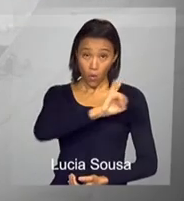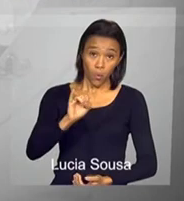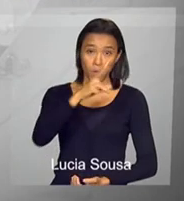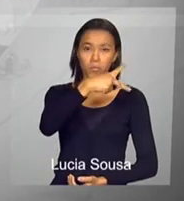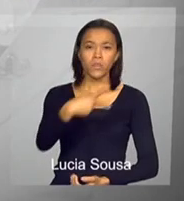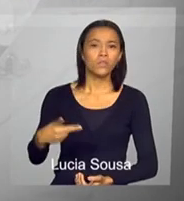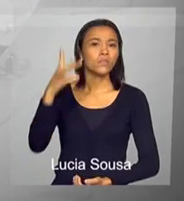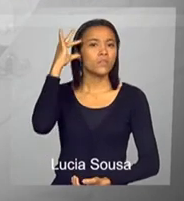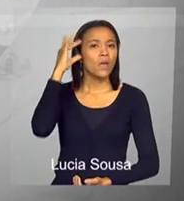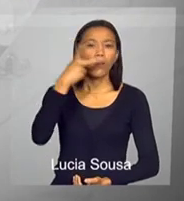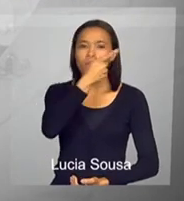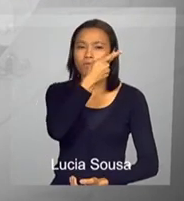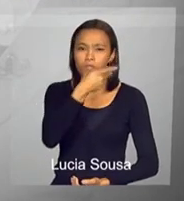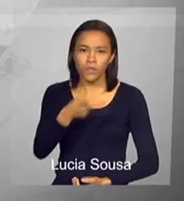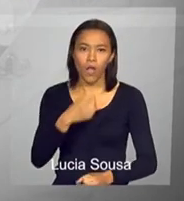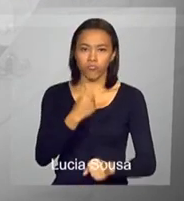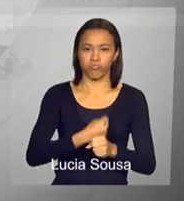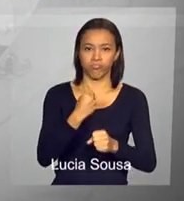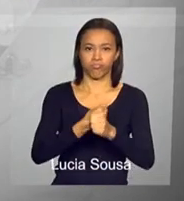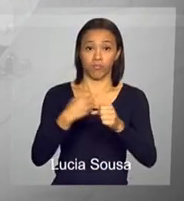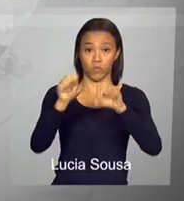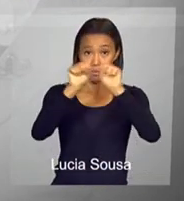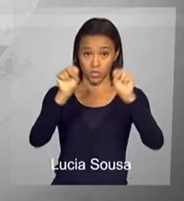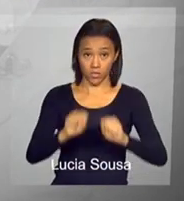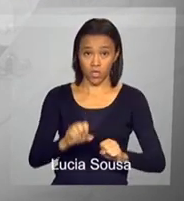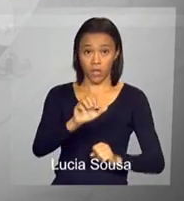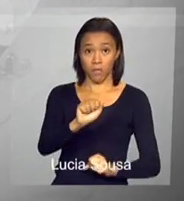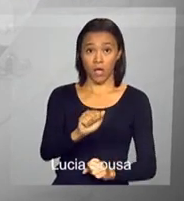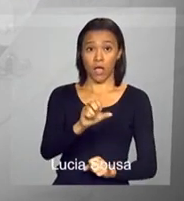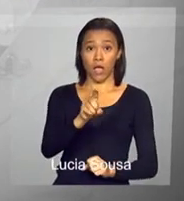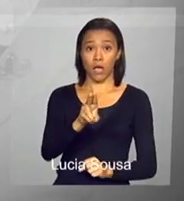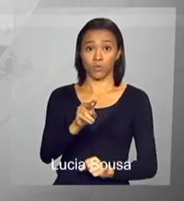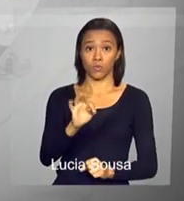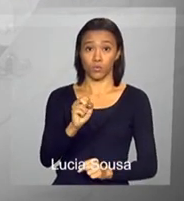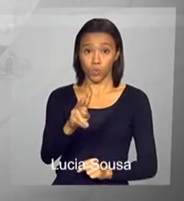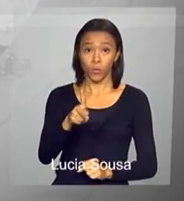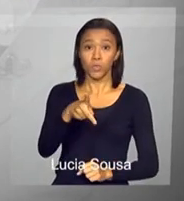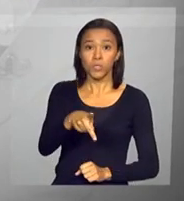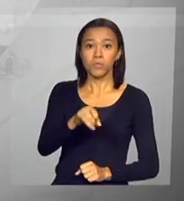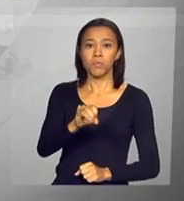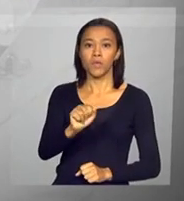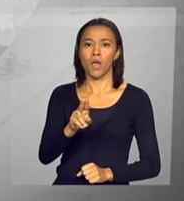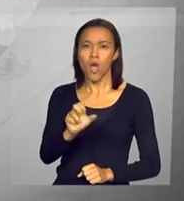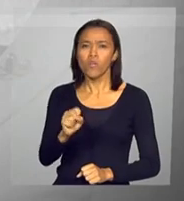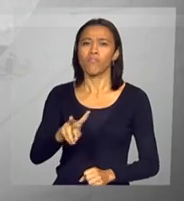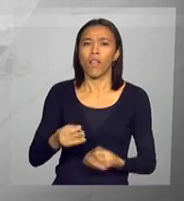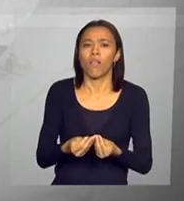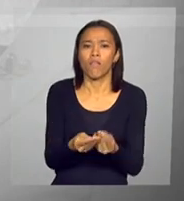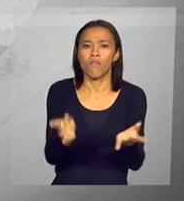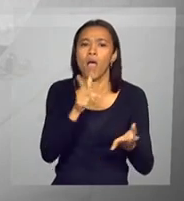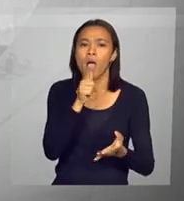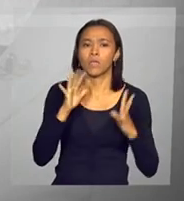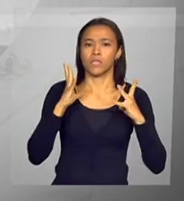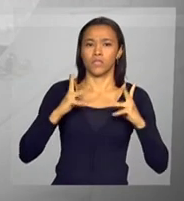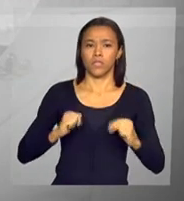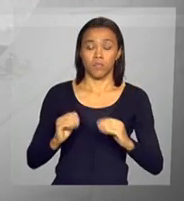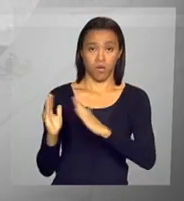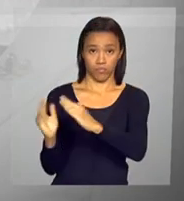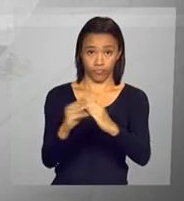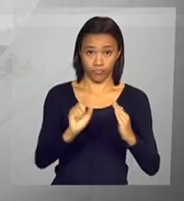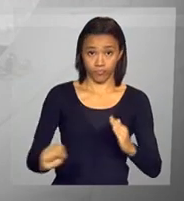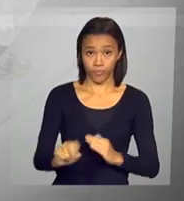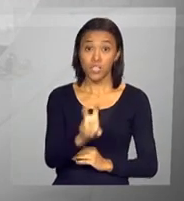Olá, a presidenta Dilma Rousseff visitou as obras do sistema adutor de Piaus, que vai levar água tratada aos moradores de